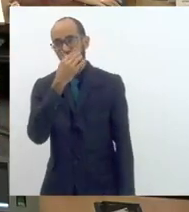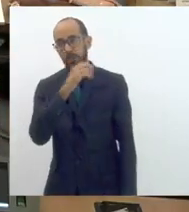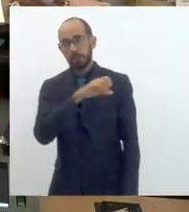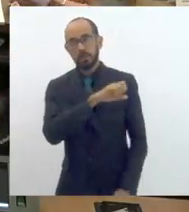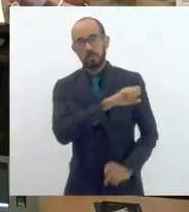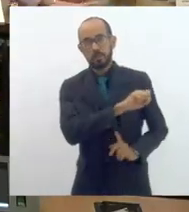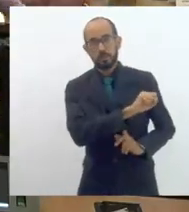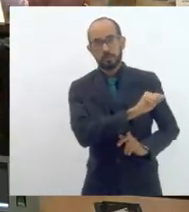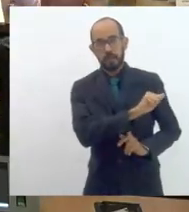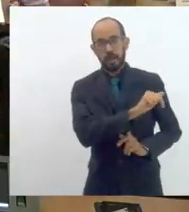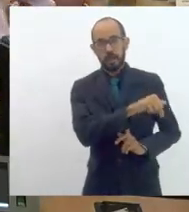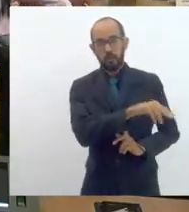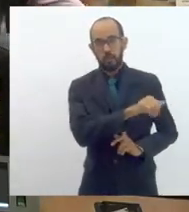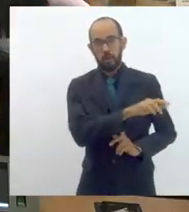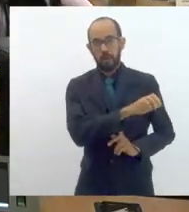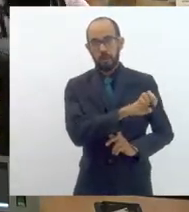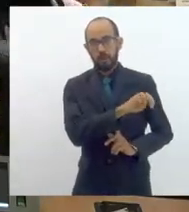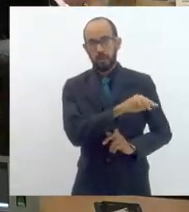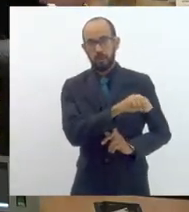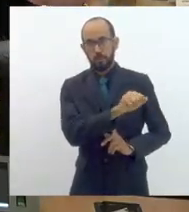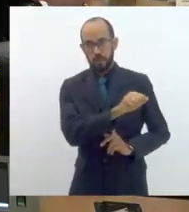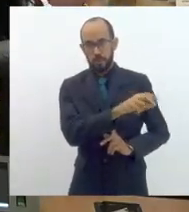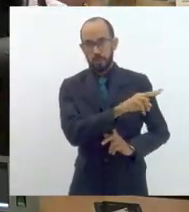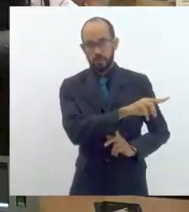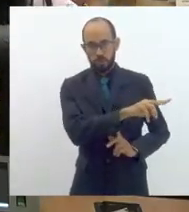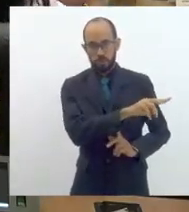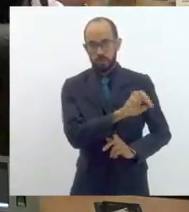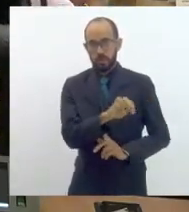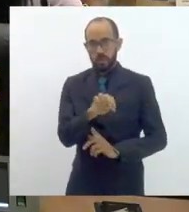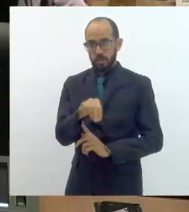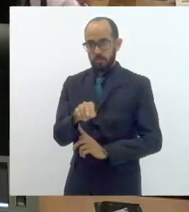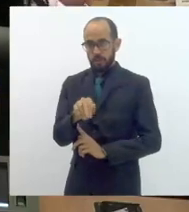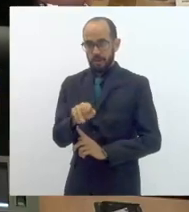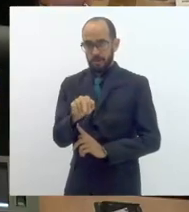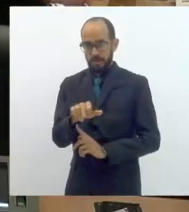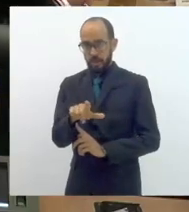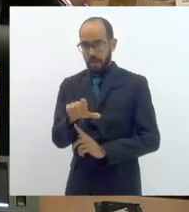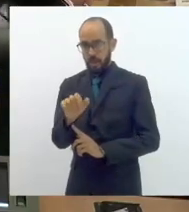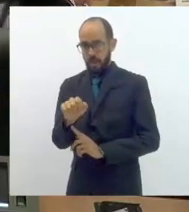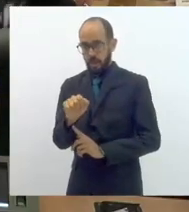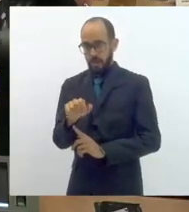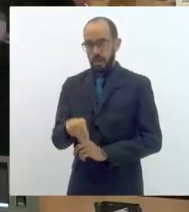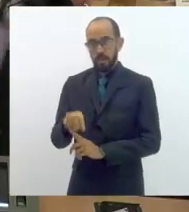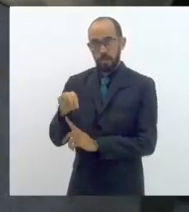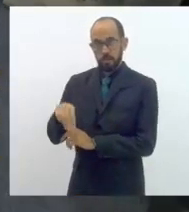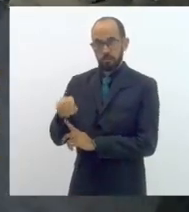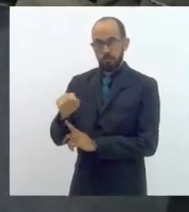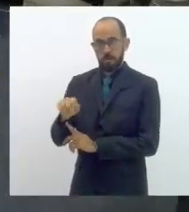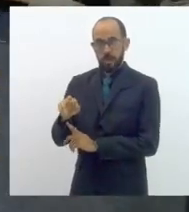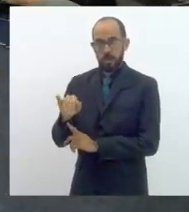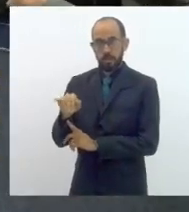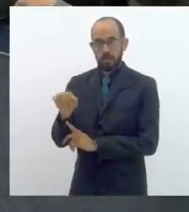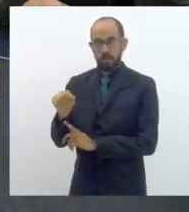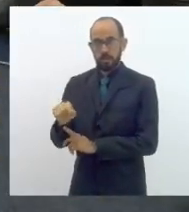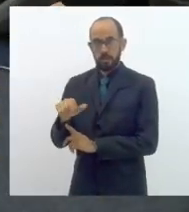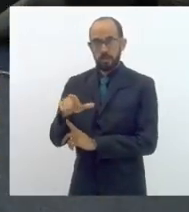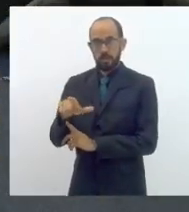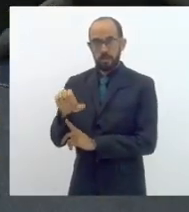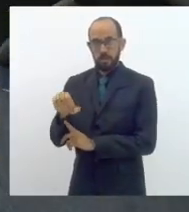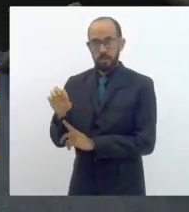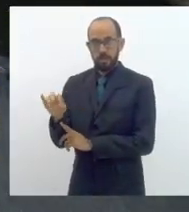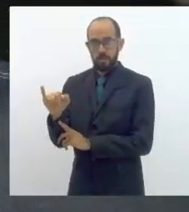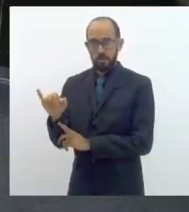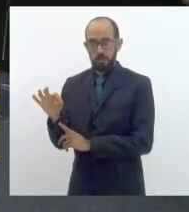Saquarema, dois parlamentares, Marcela Ferreira Vidal e Maria Eduarda Leite de Souza.